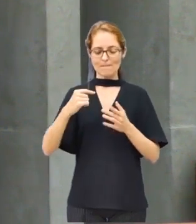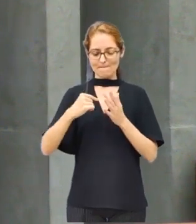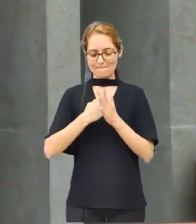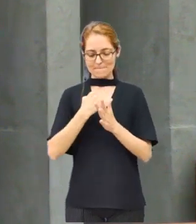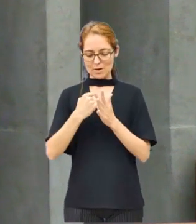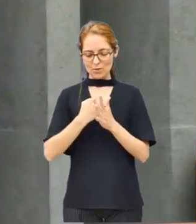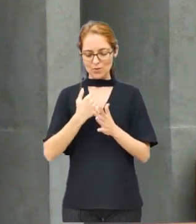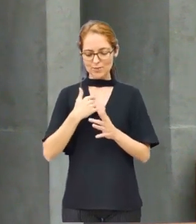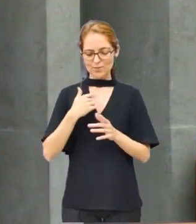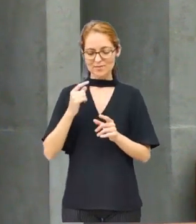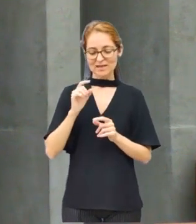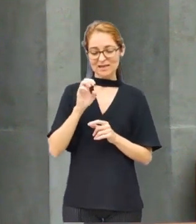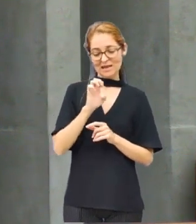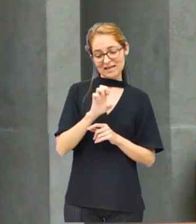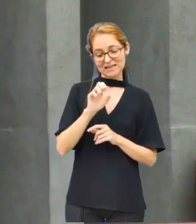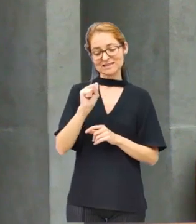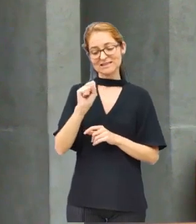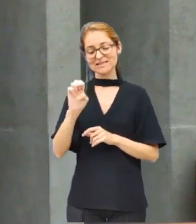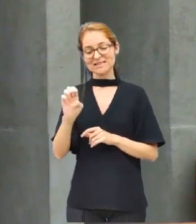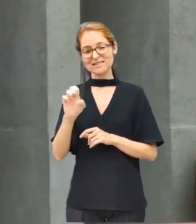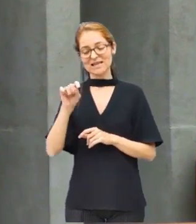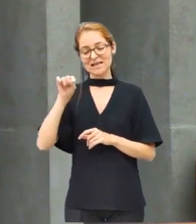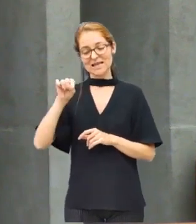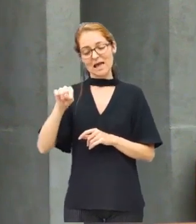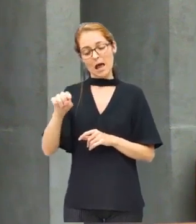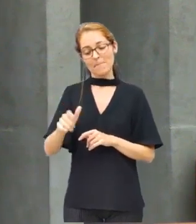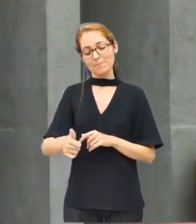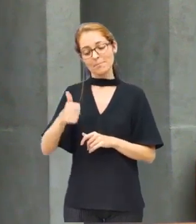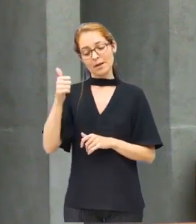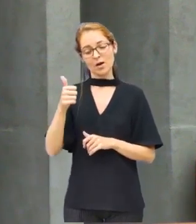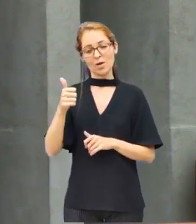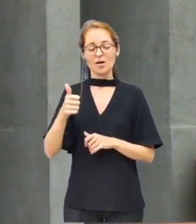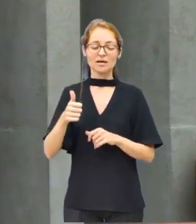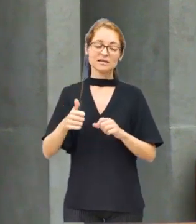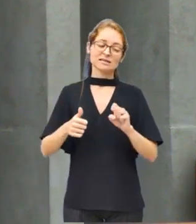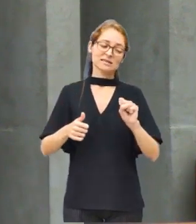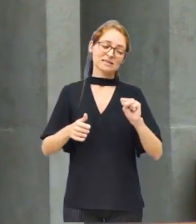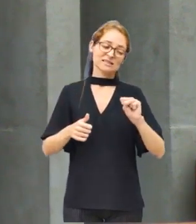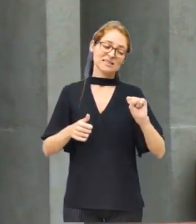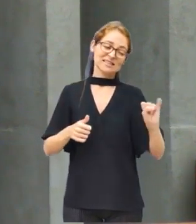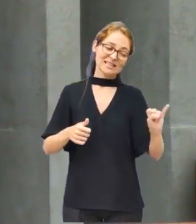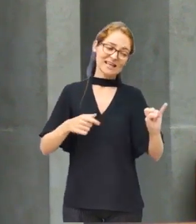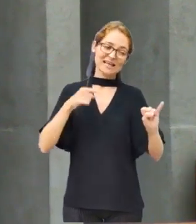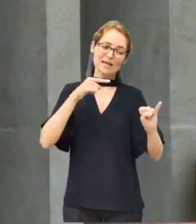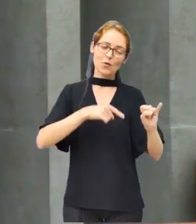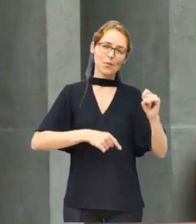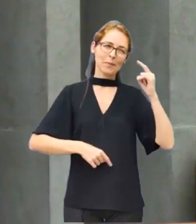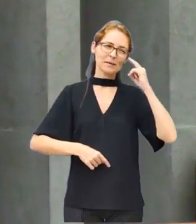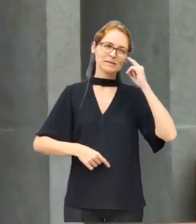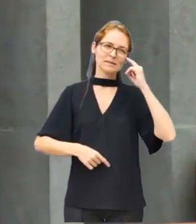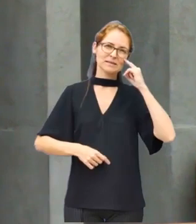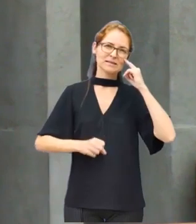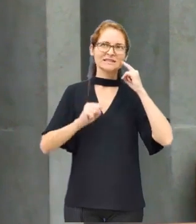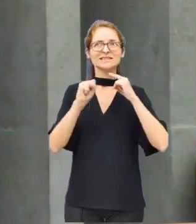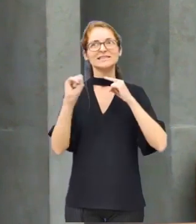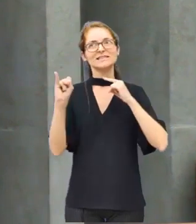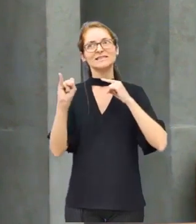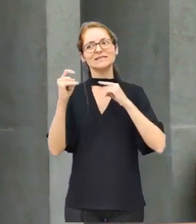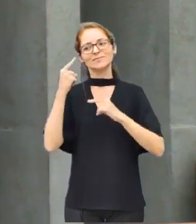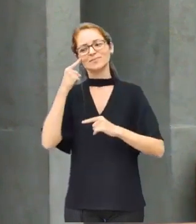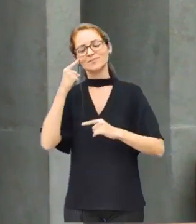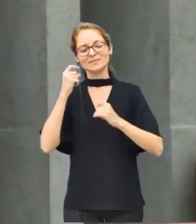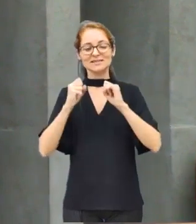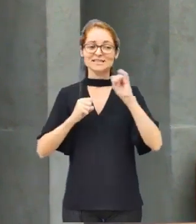se esse caminho for melhor? Mas e se eu pensar nesse outro ponto aqui? E aí dificulta muito a nossa